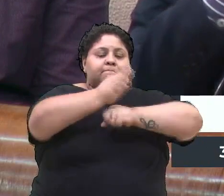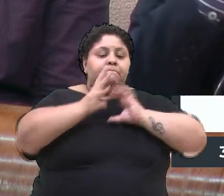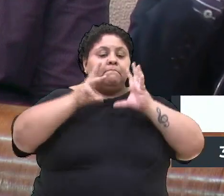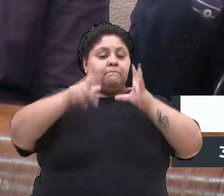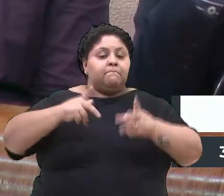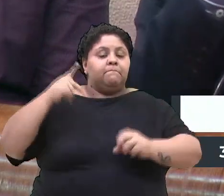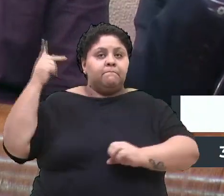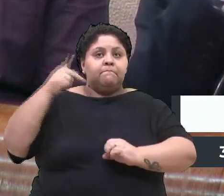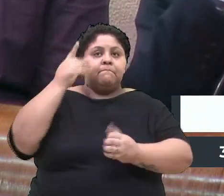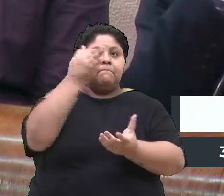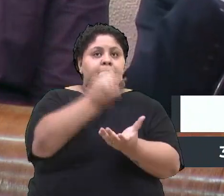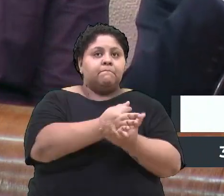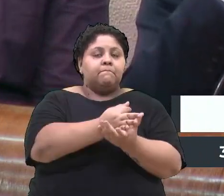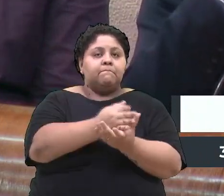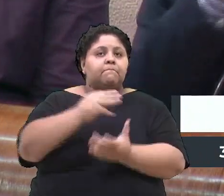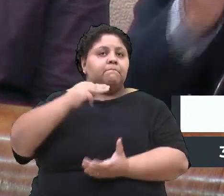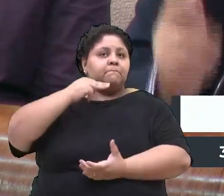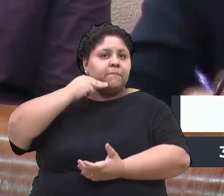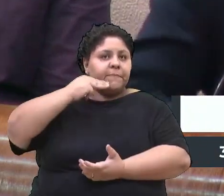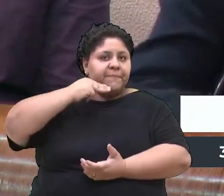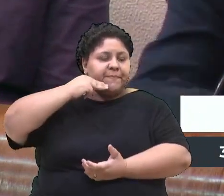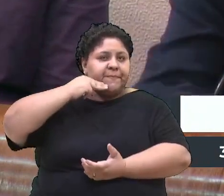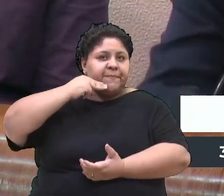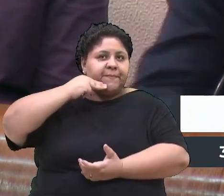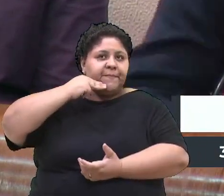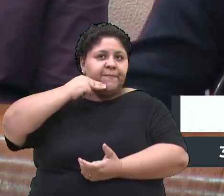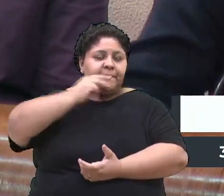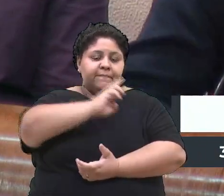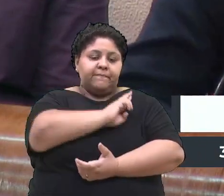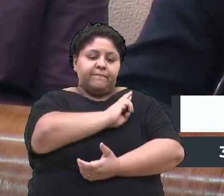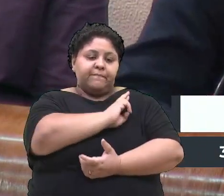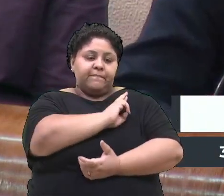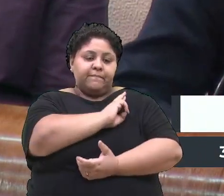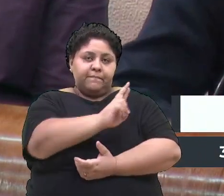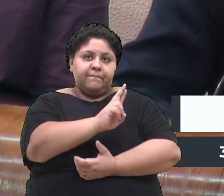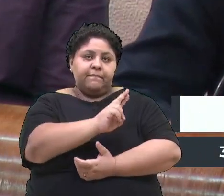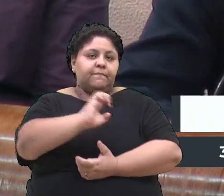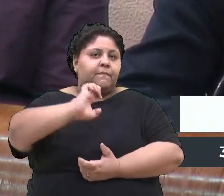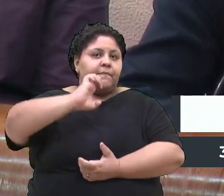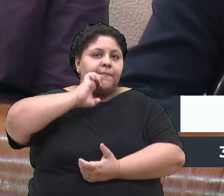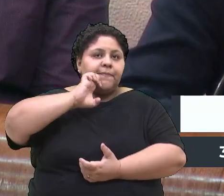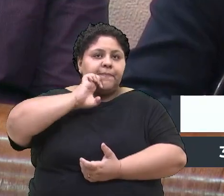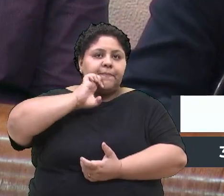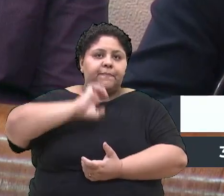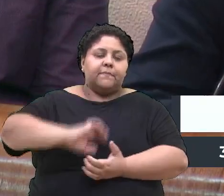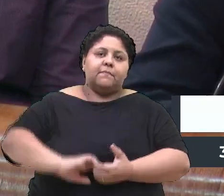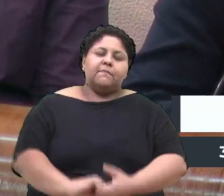unanimidade com ausência de Marisol Santos e em representação Estela Balardim.